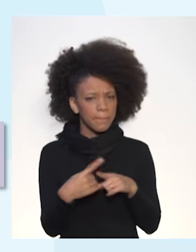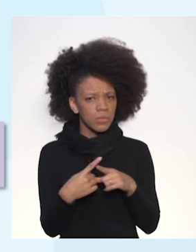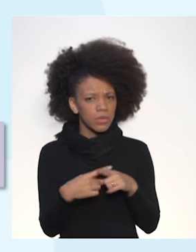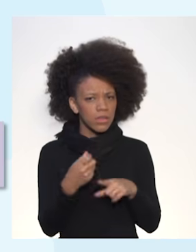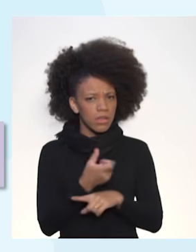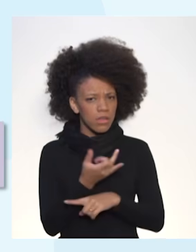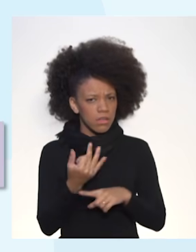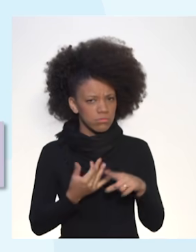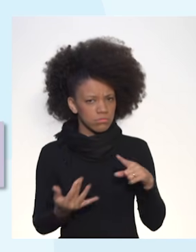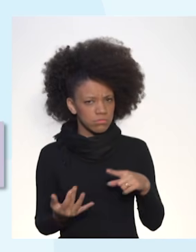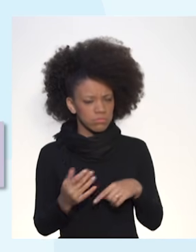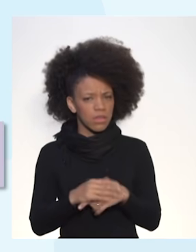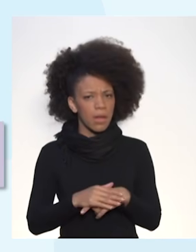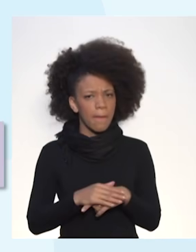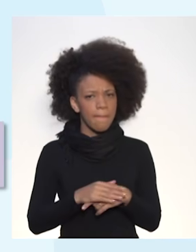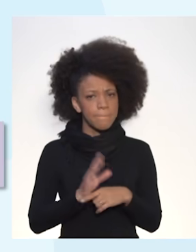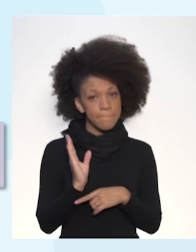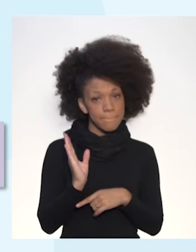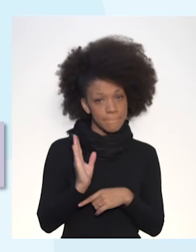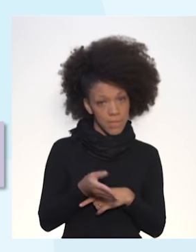frações